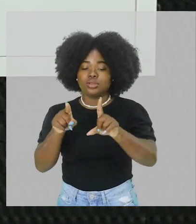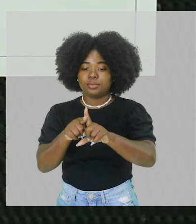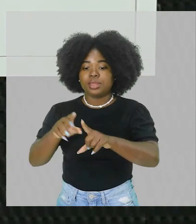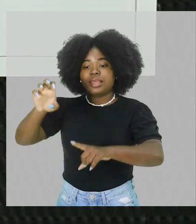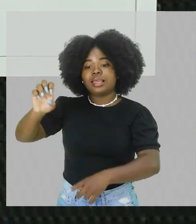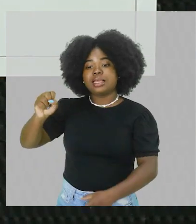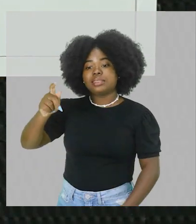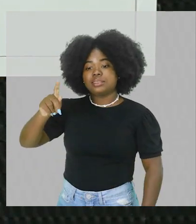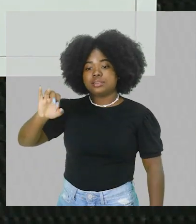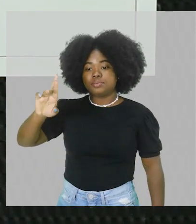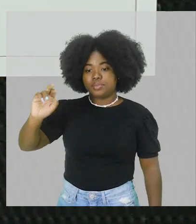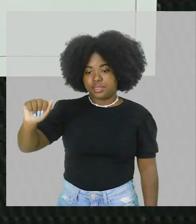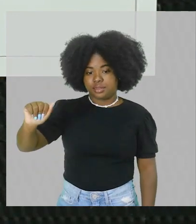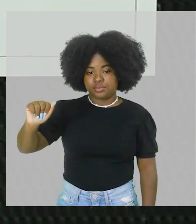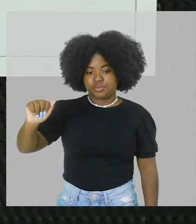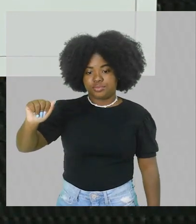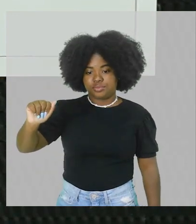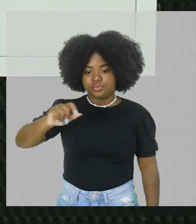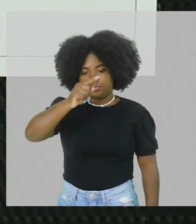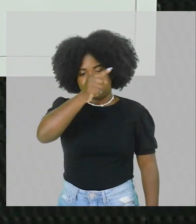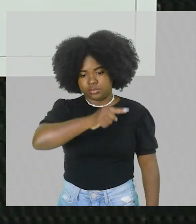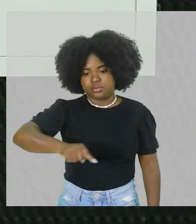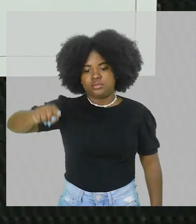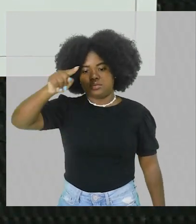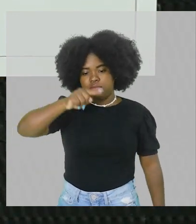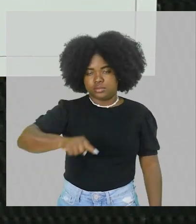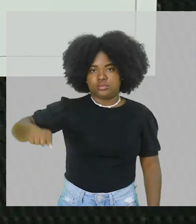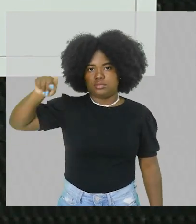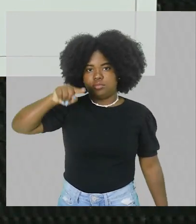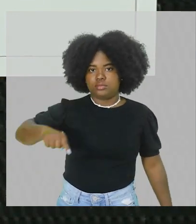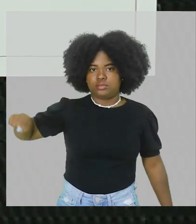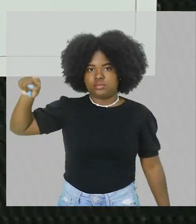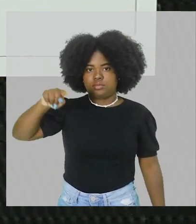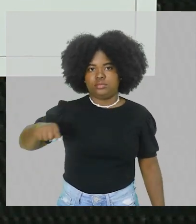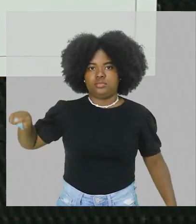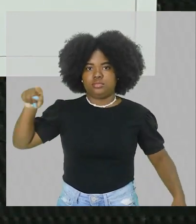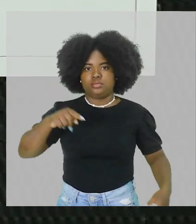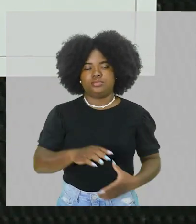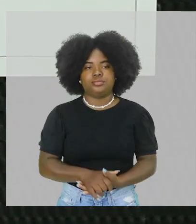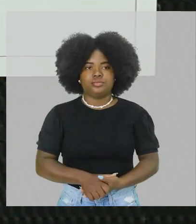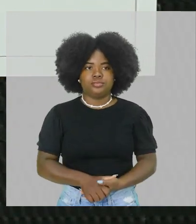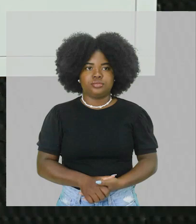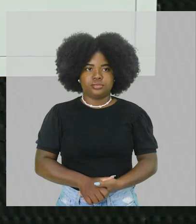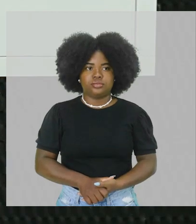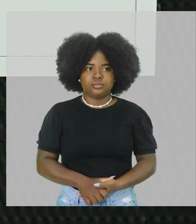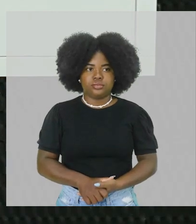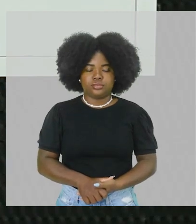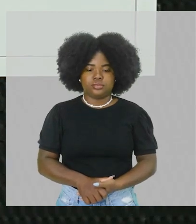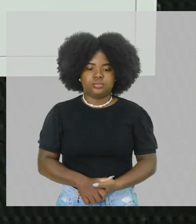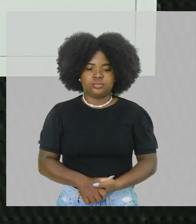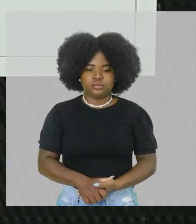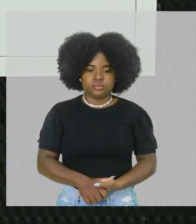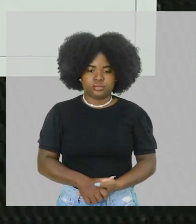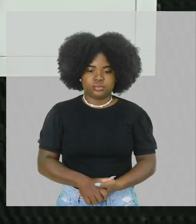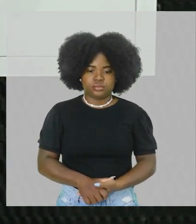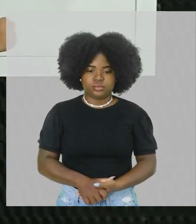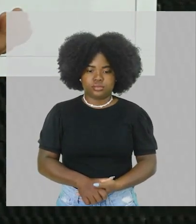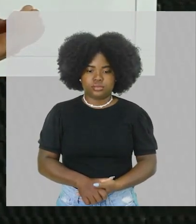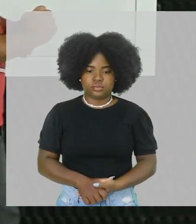de potencializar esse campo magnético gerado por um condutor. Tá ok? Então vamos supor o